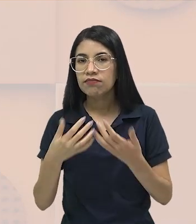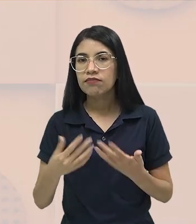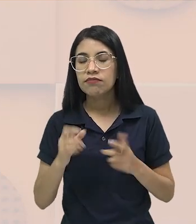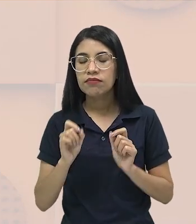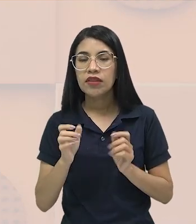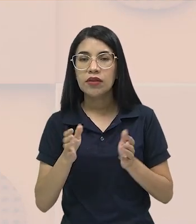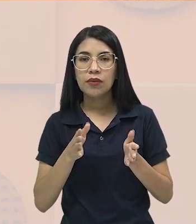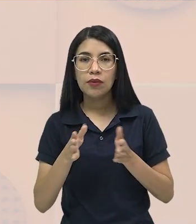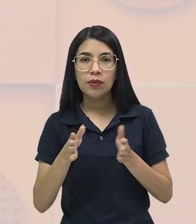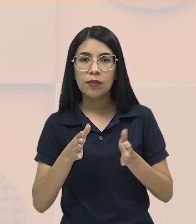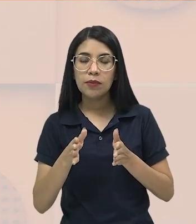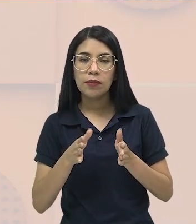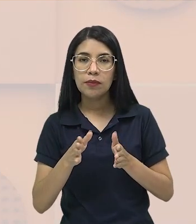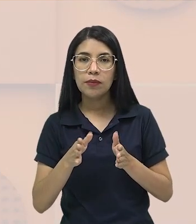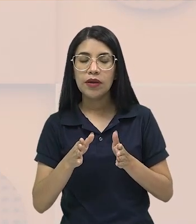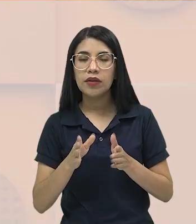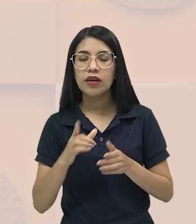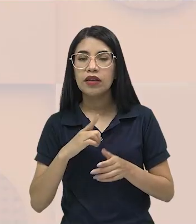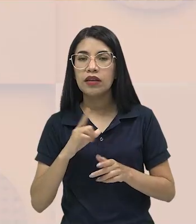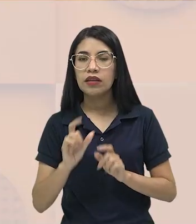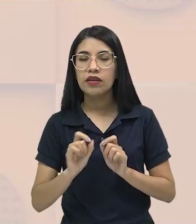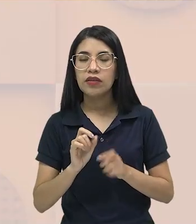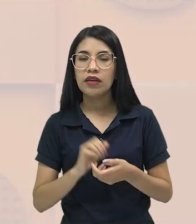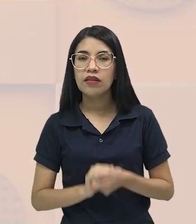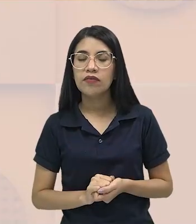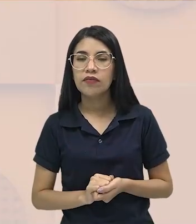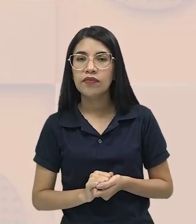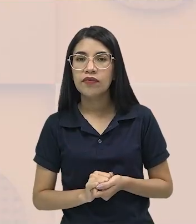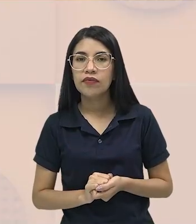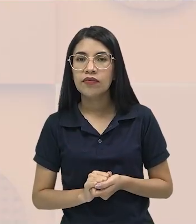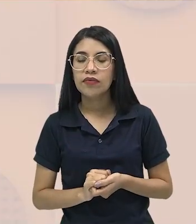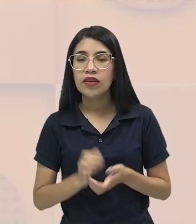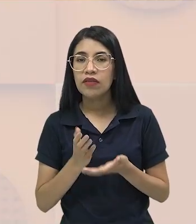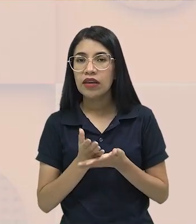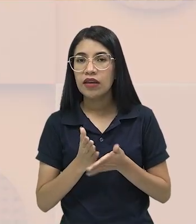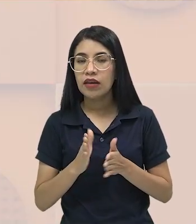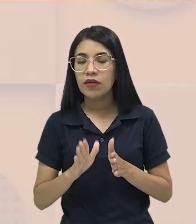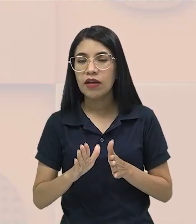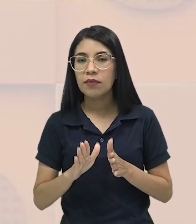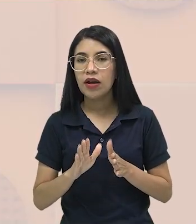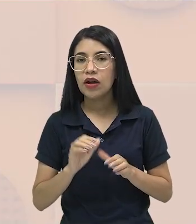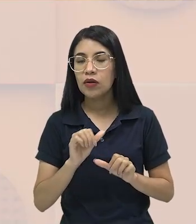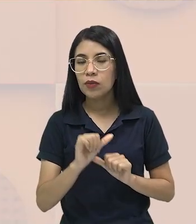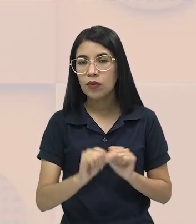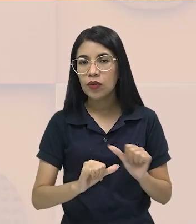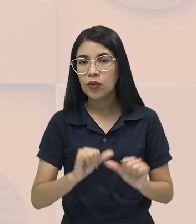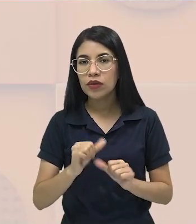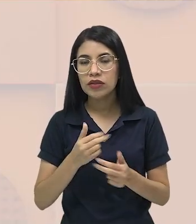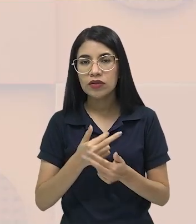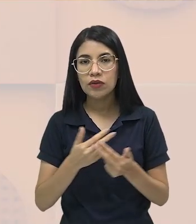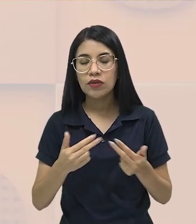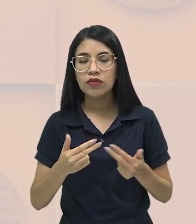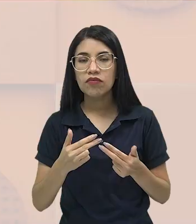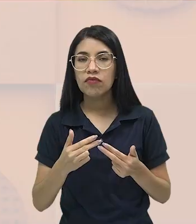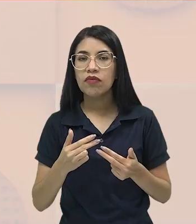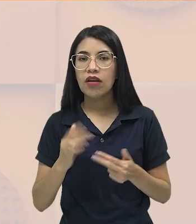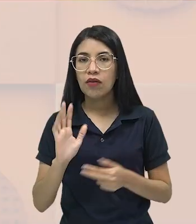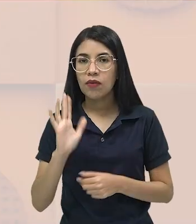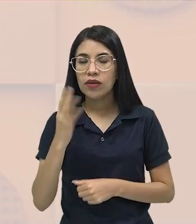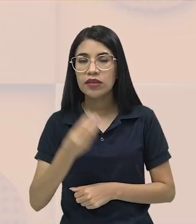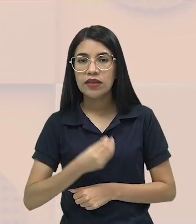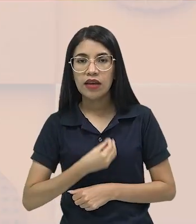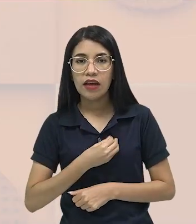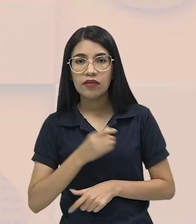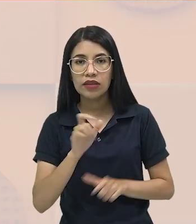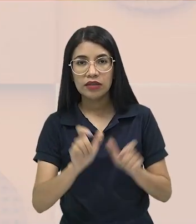ter, ou melhor, que vai causar uma ruptura, uma mudança profunda na vida das pessoas. E